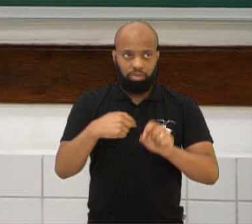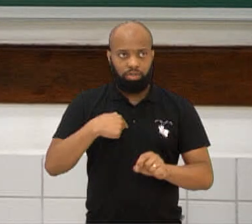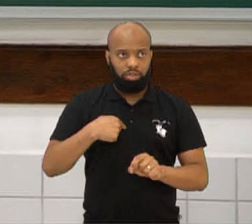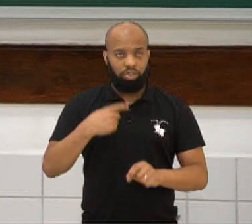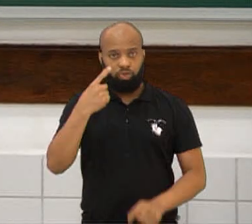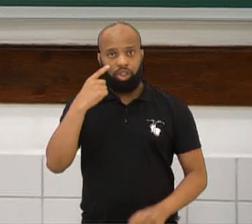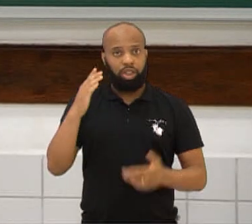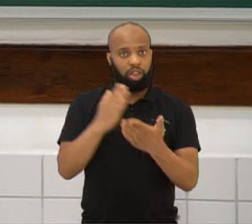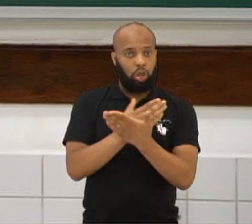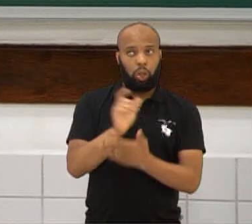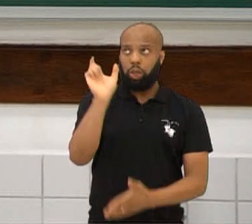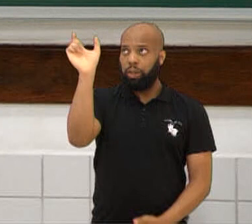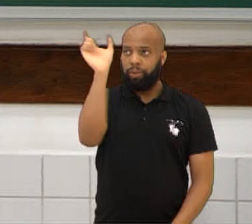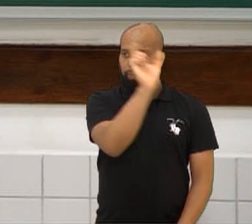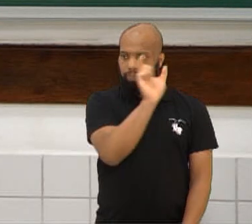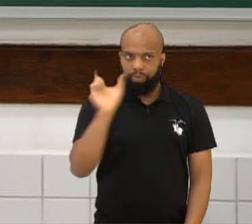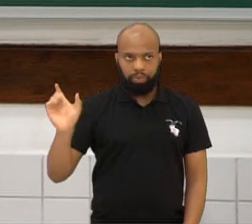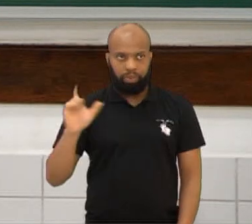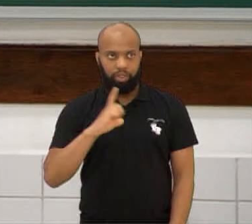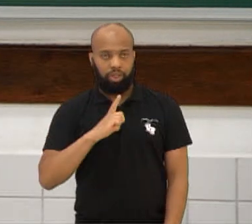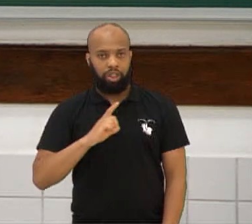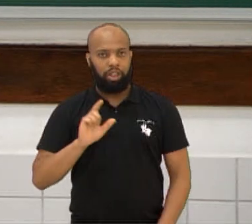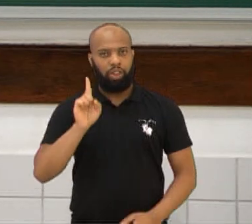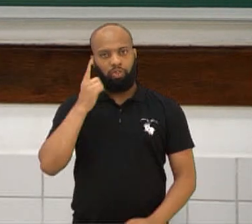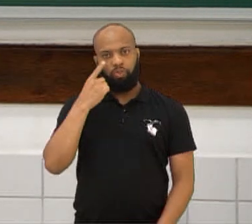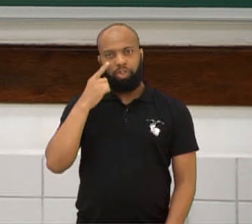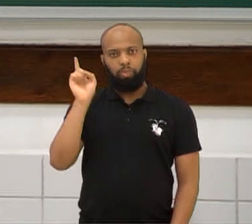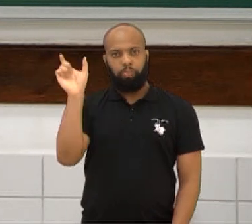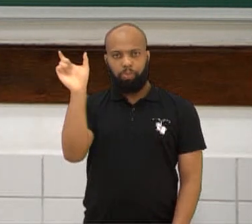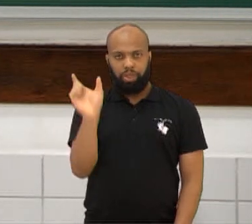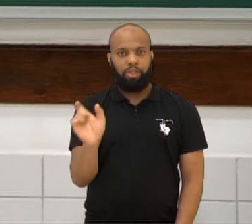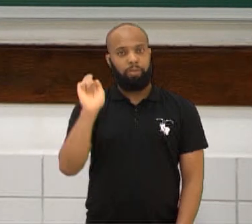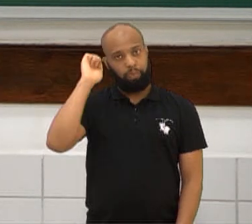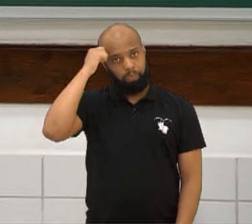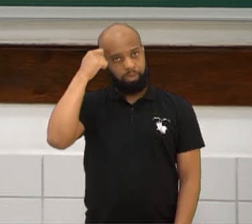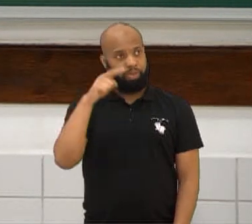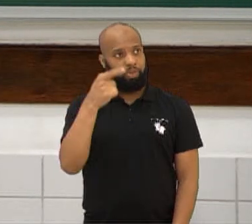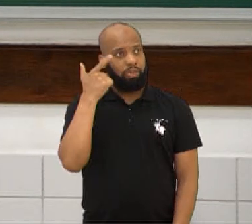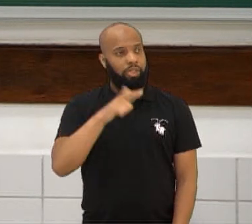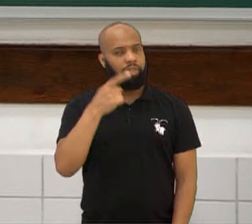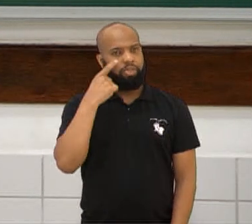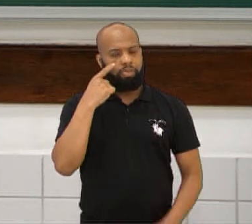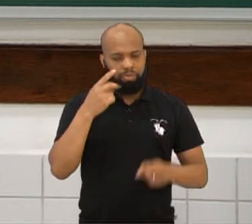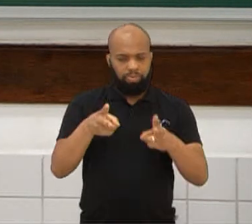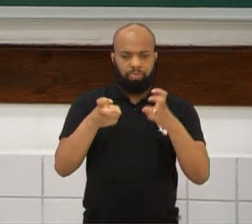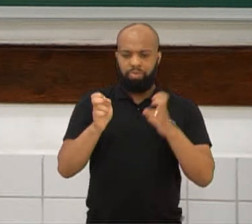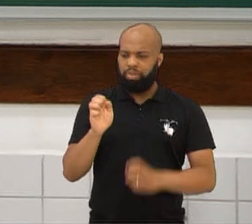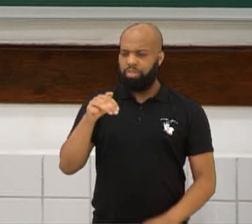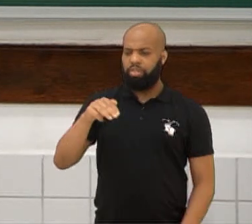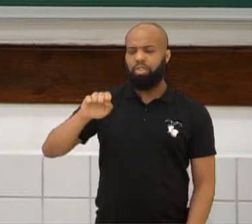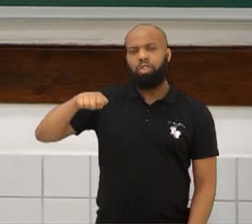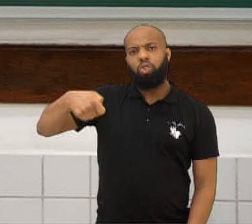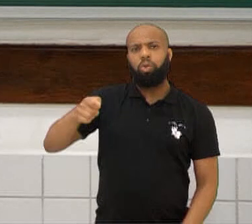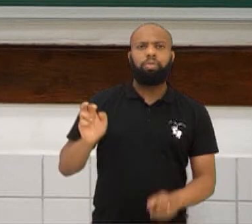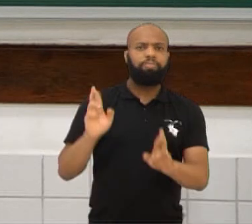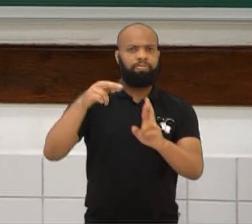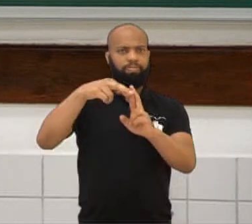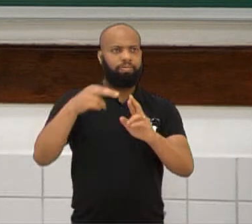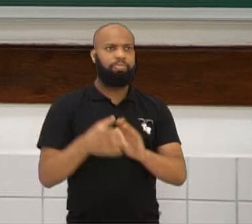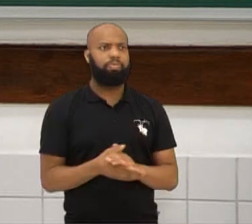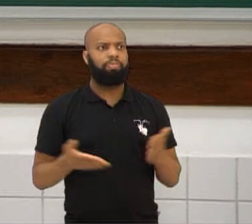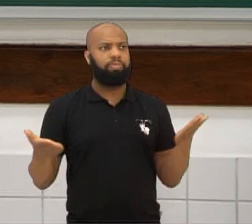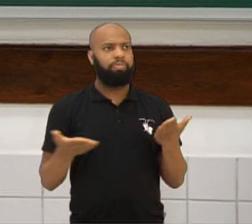destaquei algumas palavras para que você consiga verificar a quem essas palavras se referem. Então,